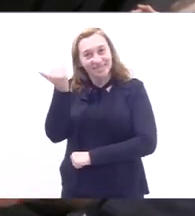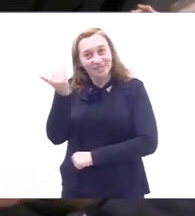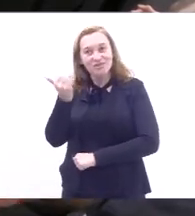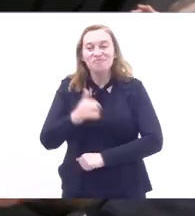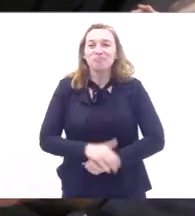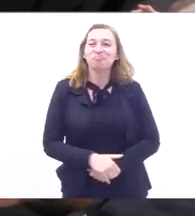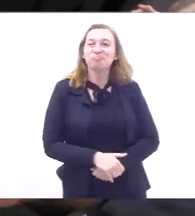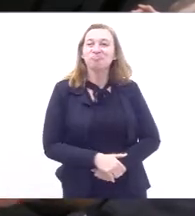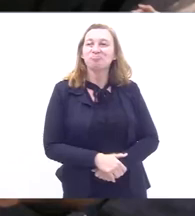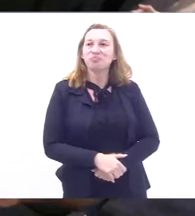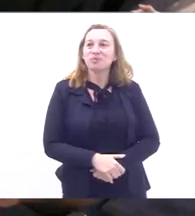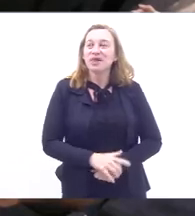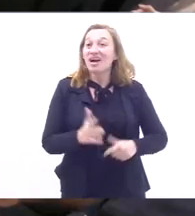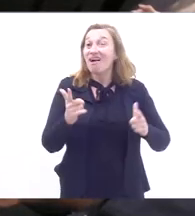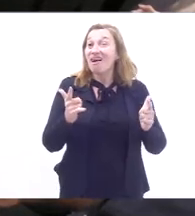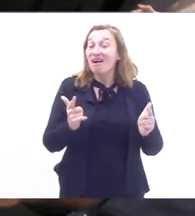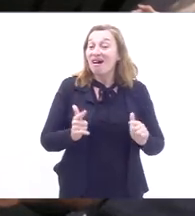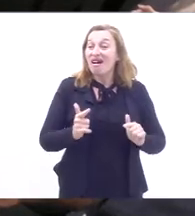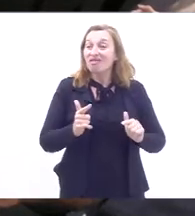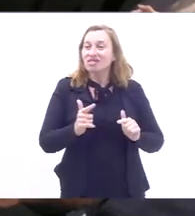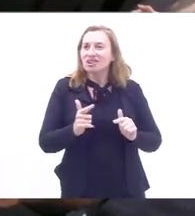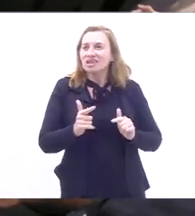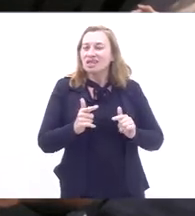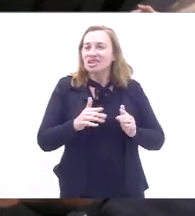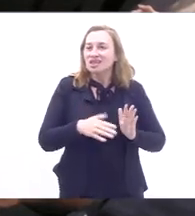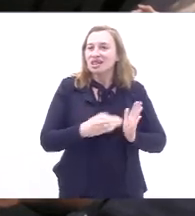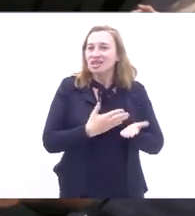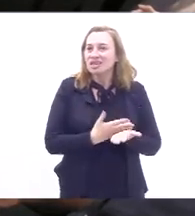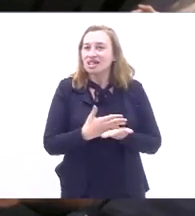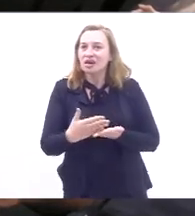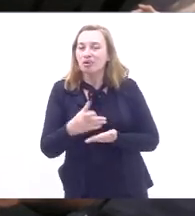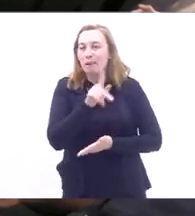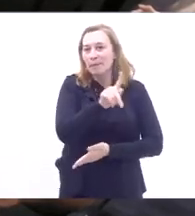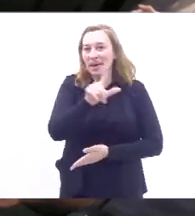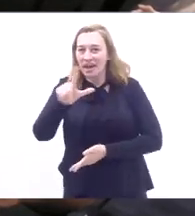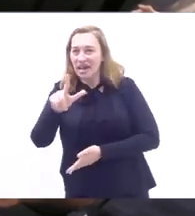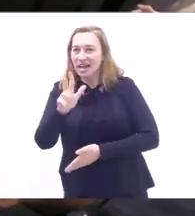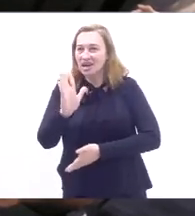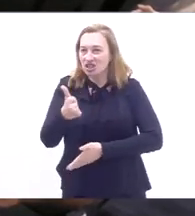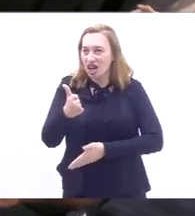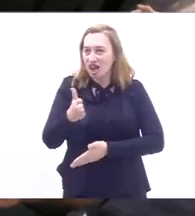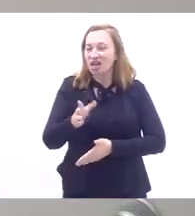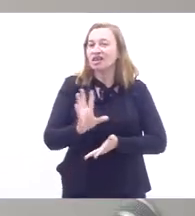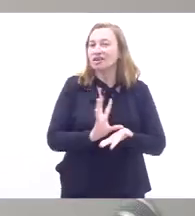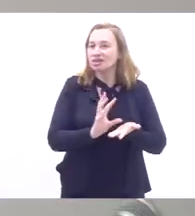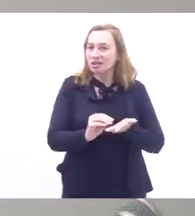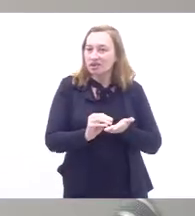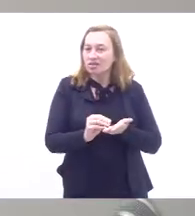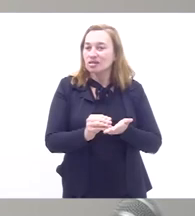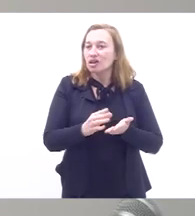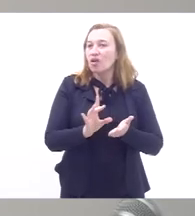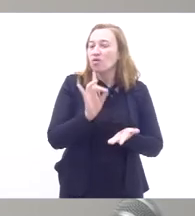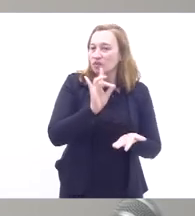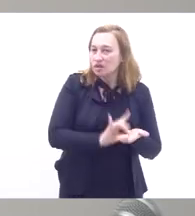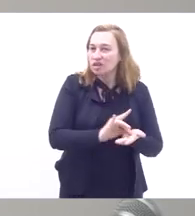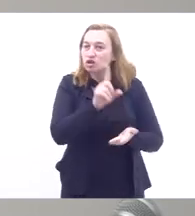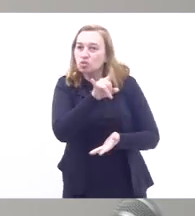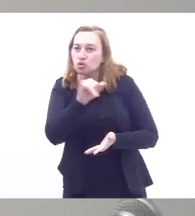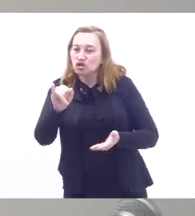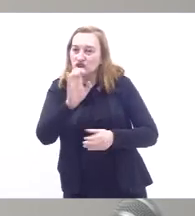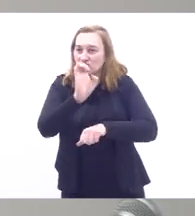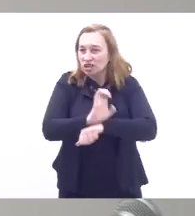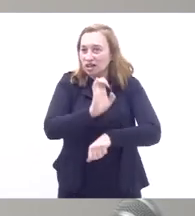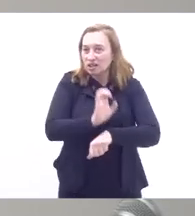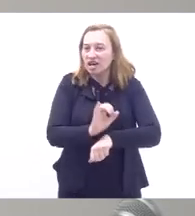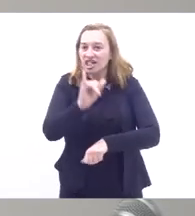onde lançaremos essa PL, né, que já foi protocolada e dada entrada da oficialização do Dia Estadual